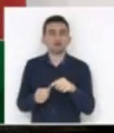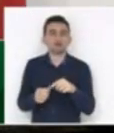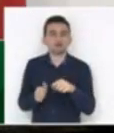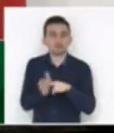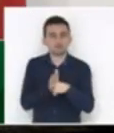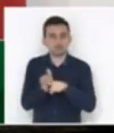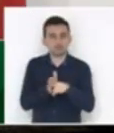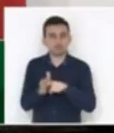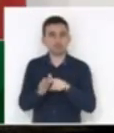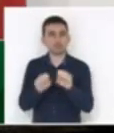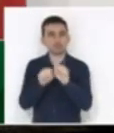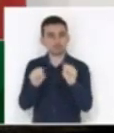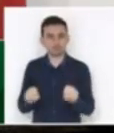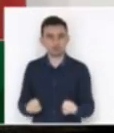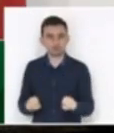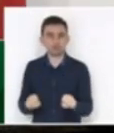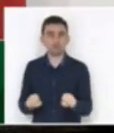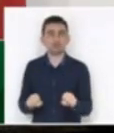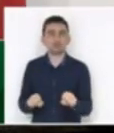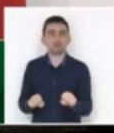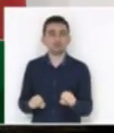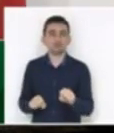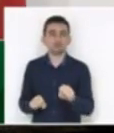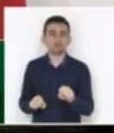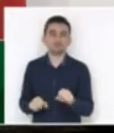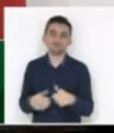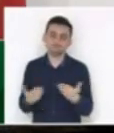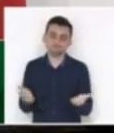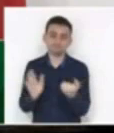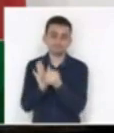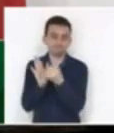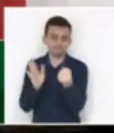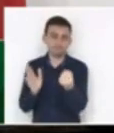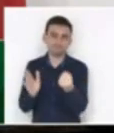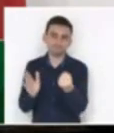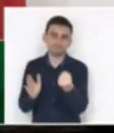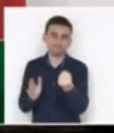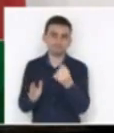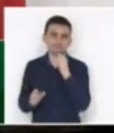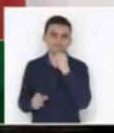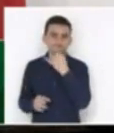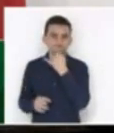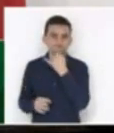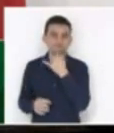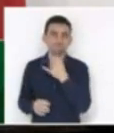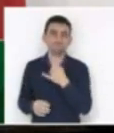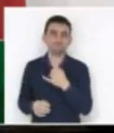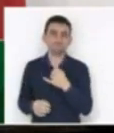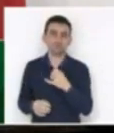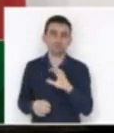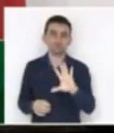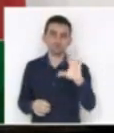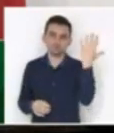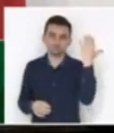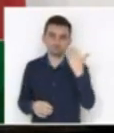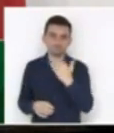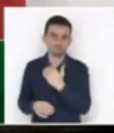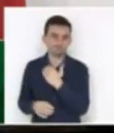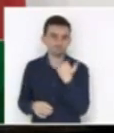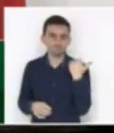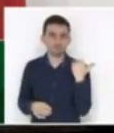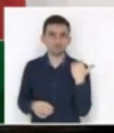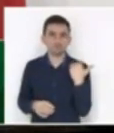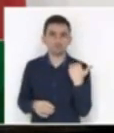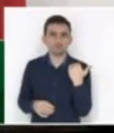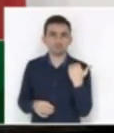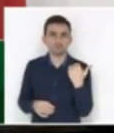acima de tudo para o nosso país. Então, registrar, portanto, essa tragédia, não é nenhuma fatalidade, posso dizer assim que é